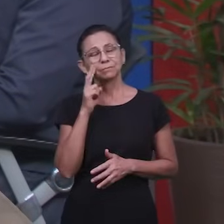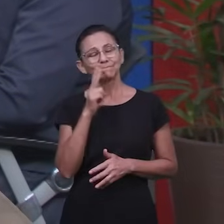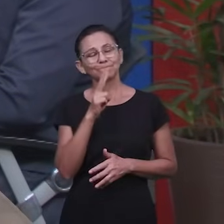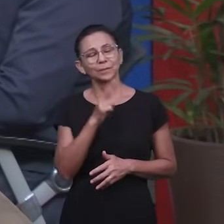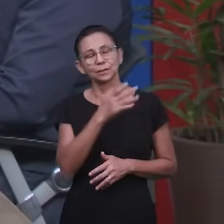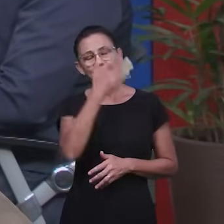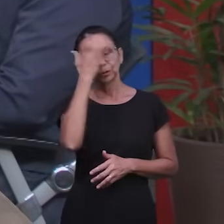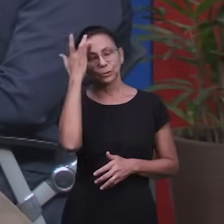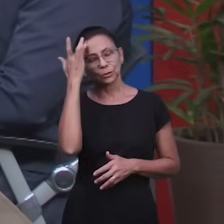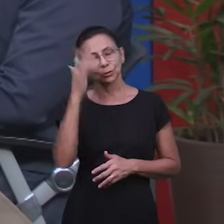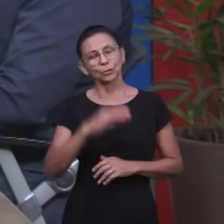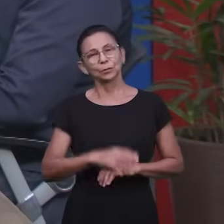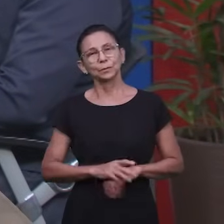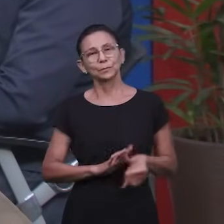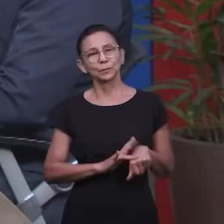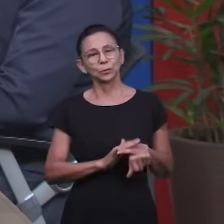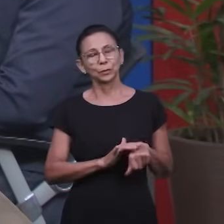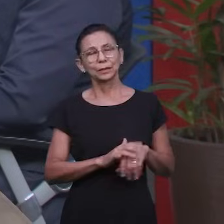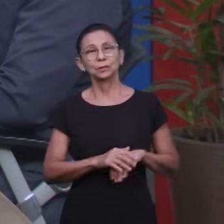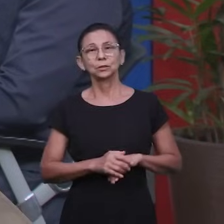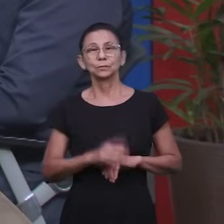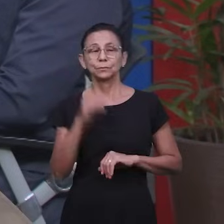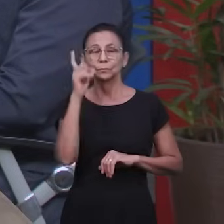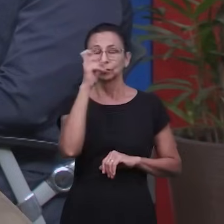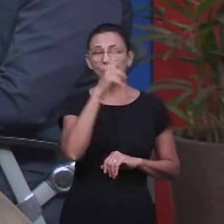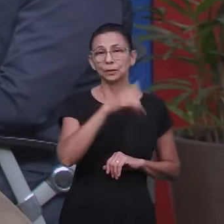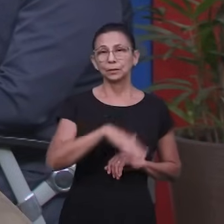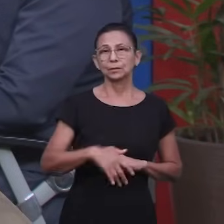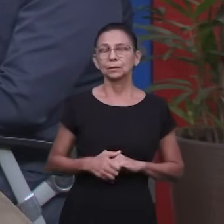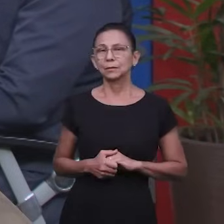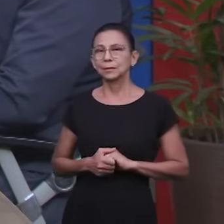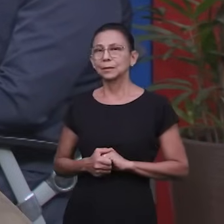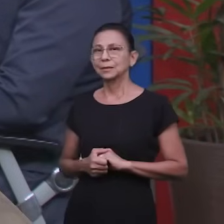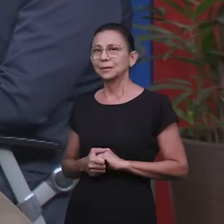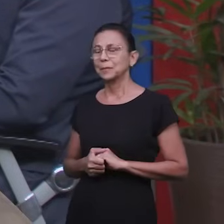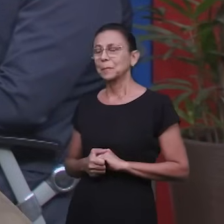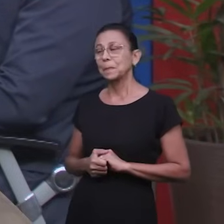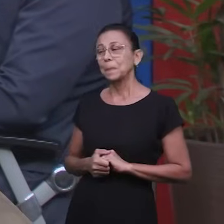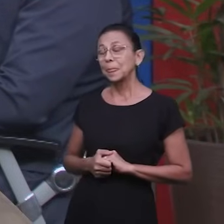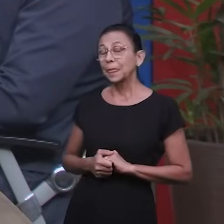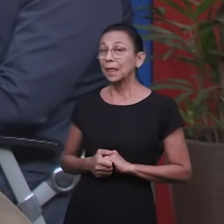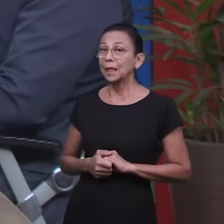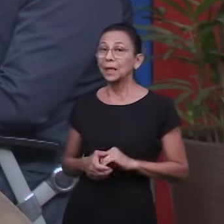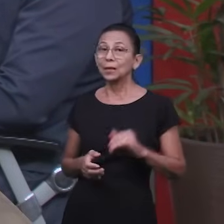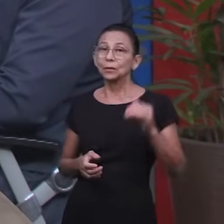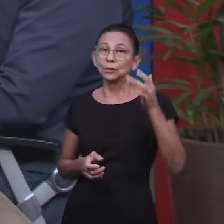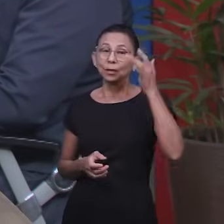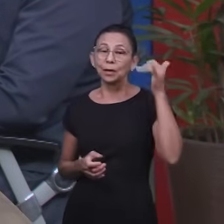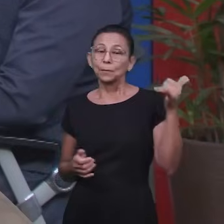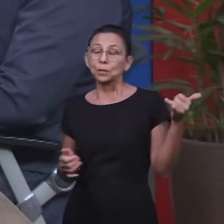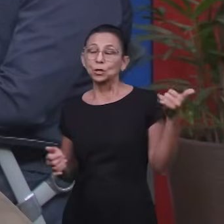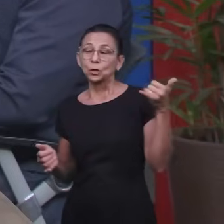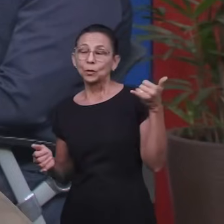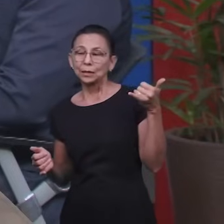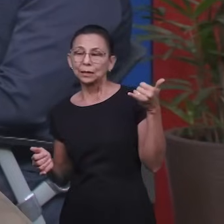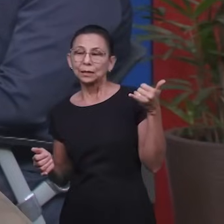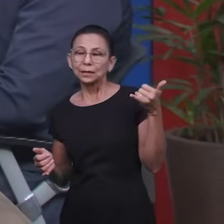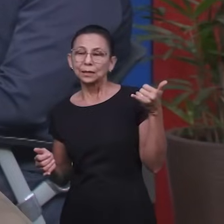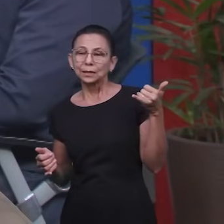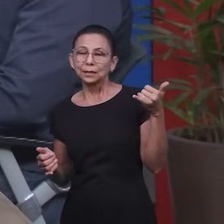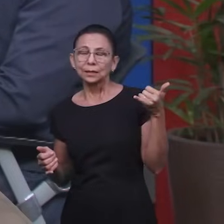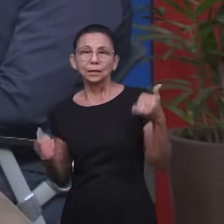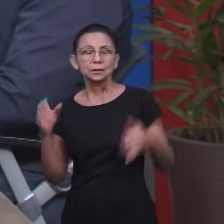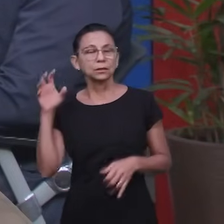que a ação do poder de Deus, a gente ouve primeiro, né, a aflição, né, da ovelha